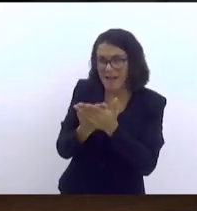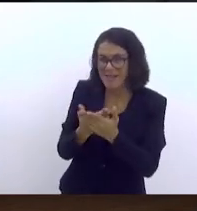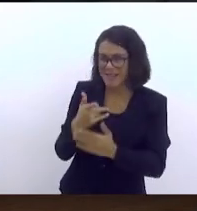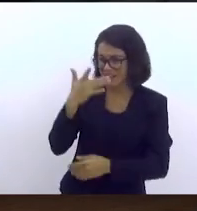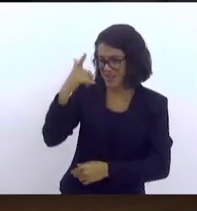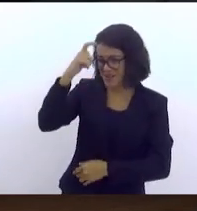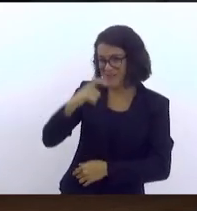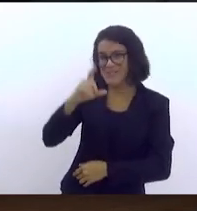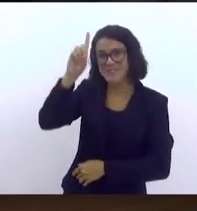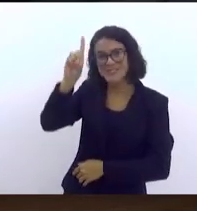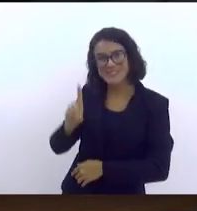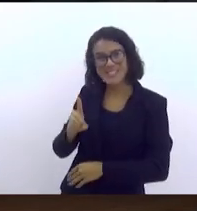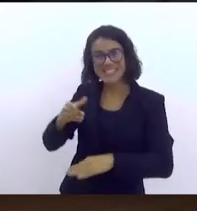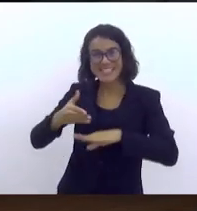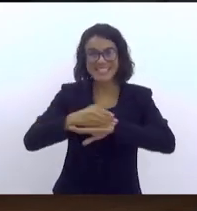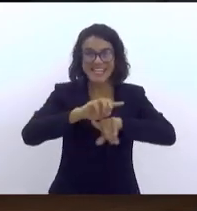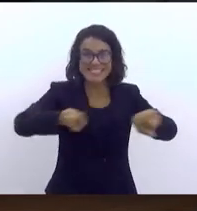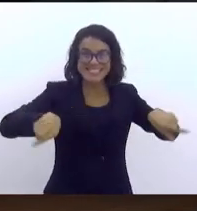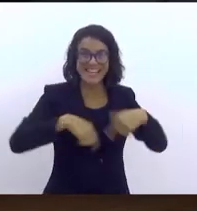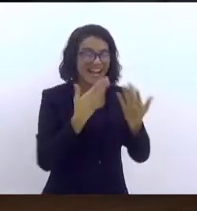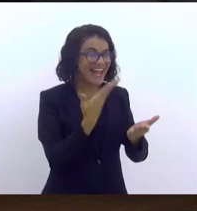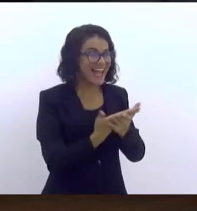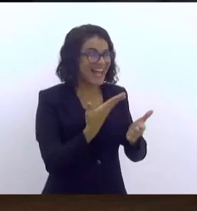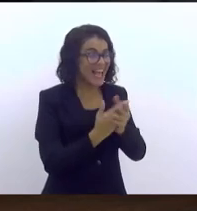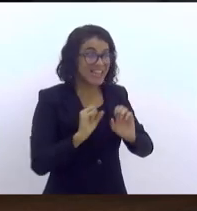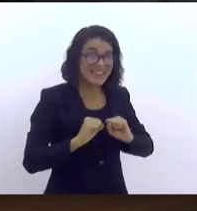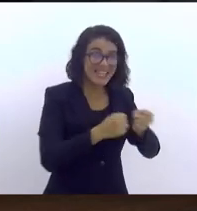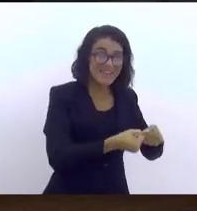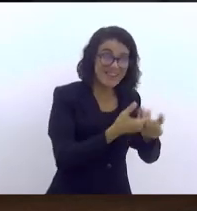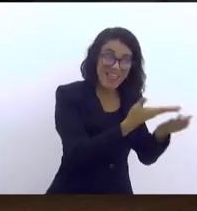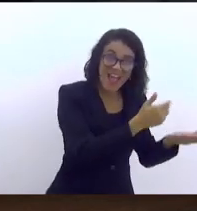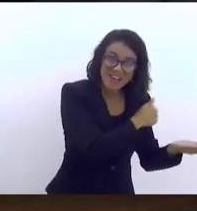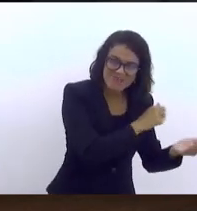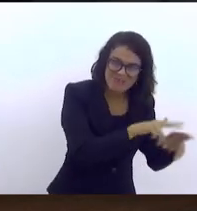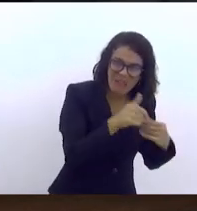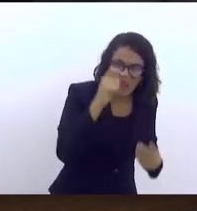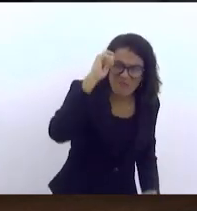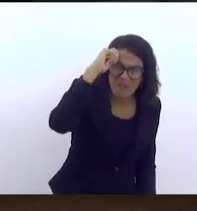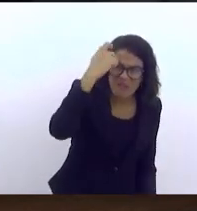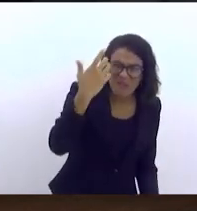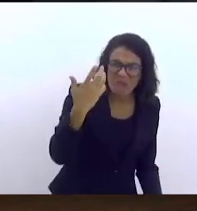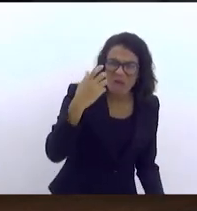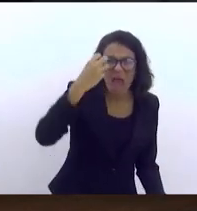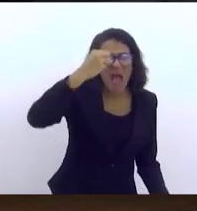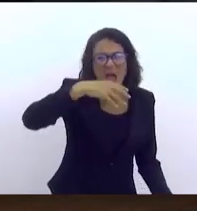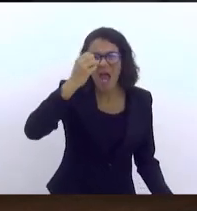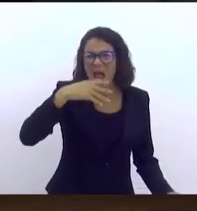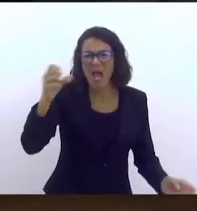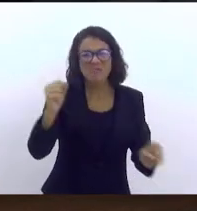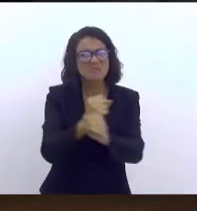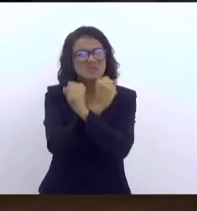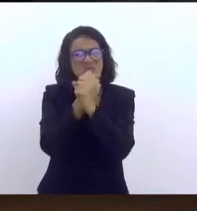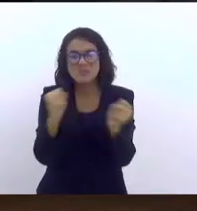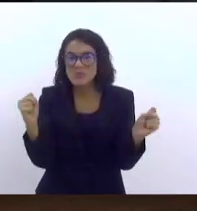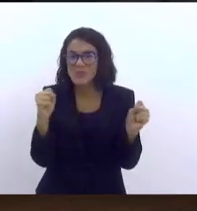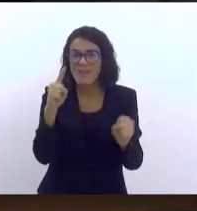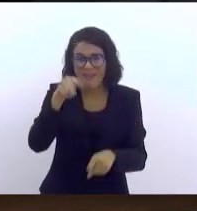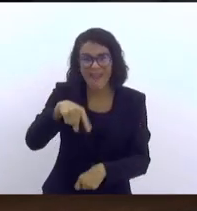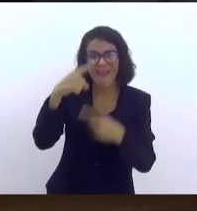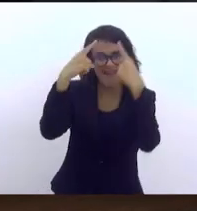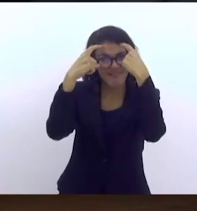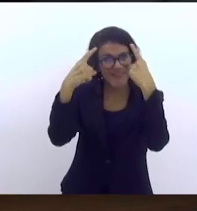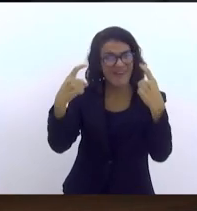direito de chegar numa sala de aula e eu vender meu aluno porque ele é preto você é absurdo isso é